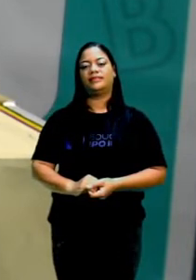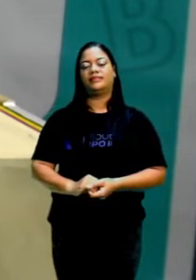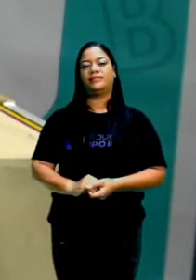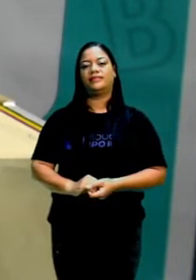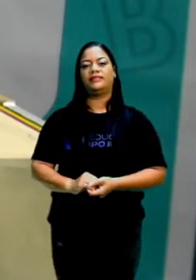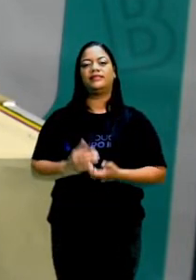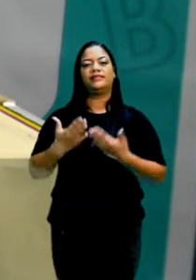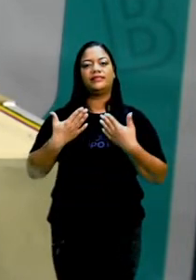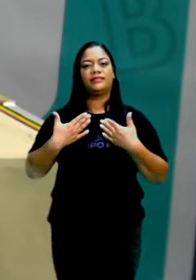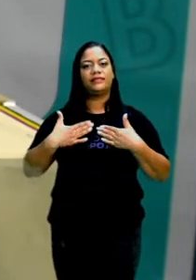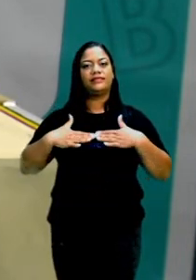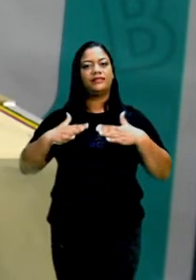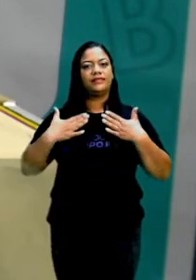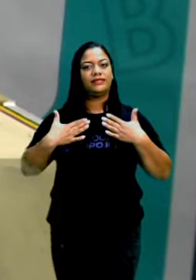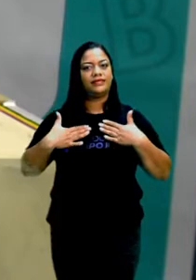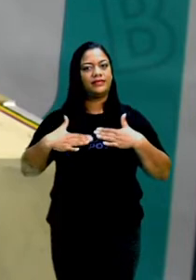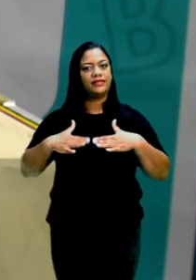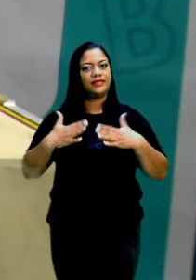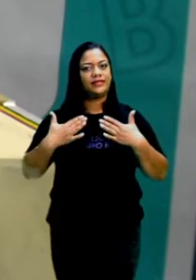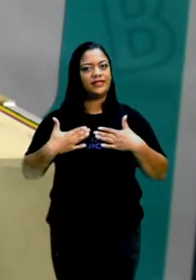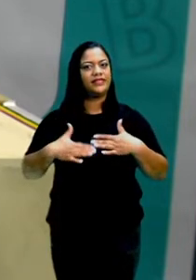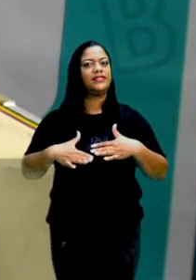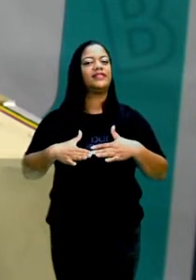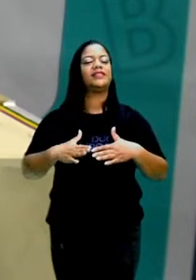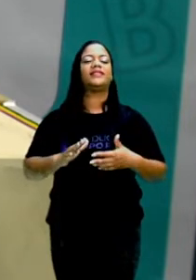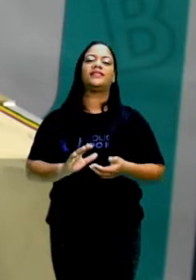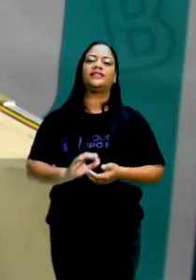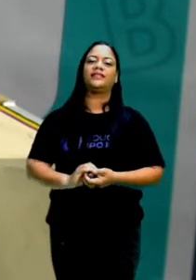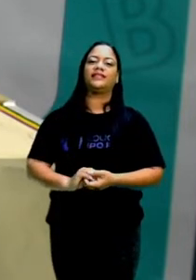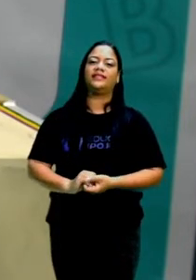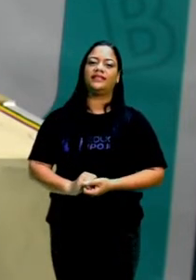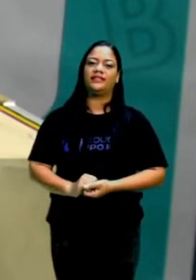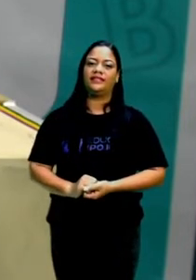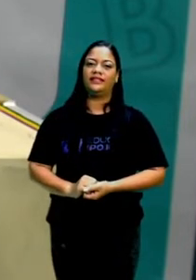bem devagar, sem pressa, tá?